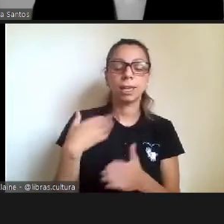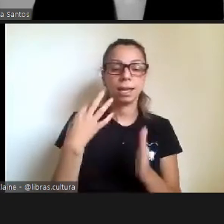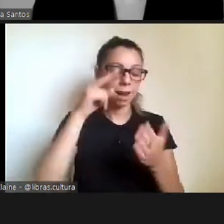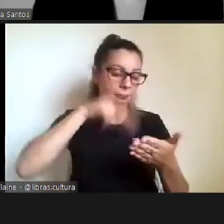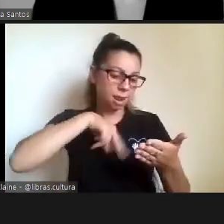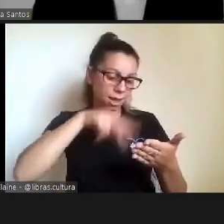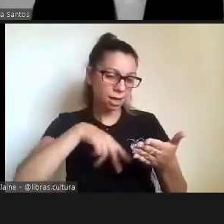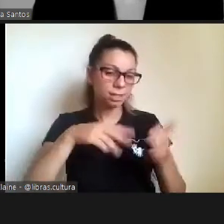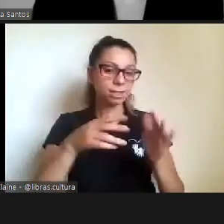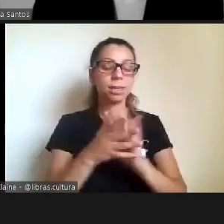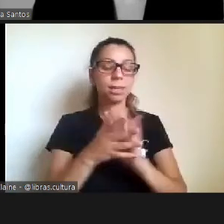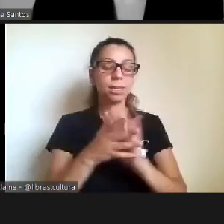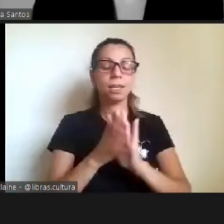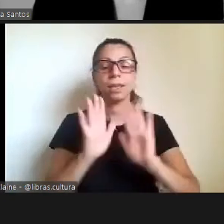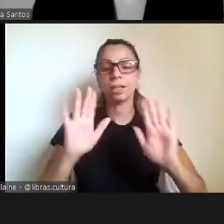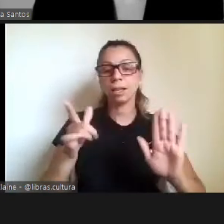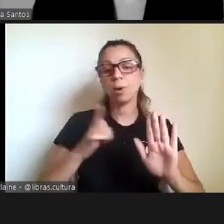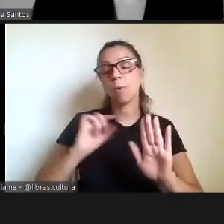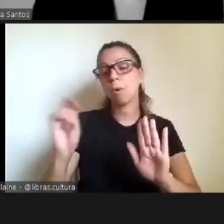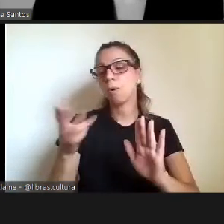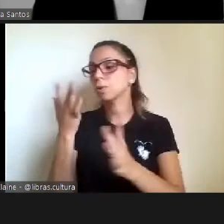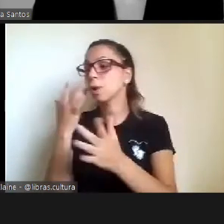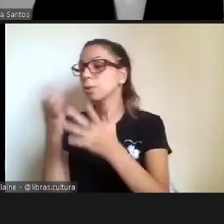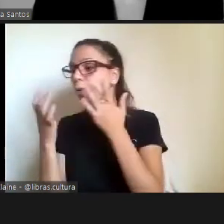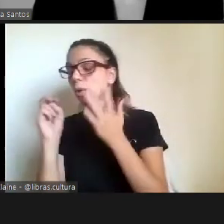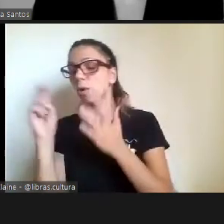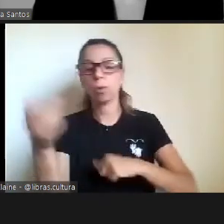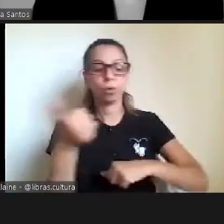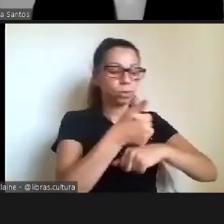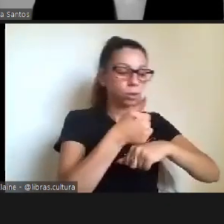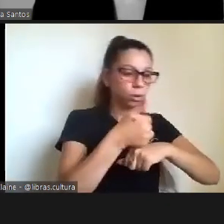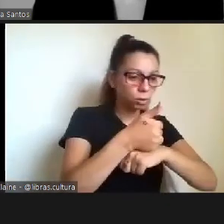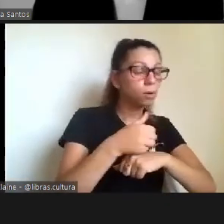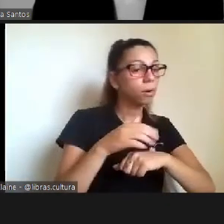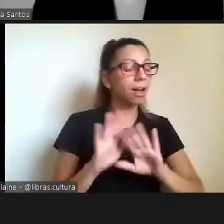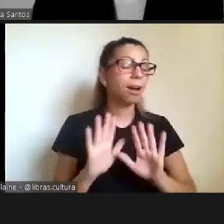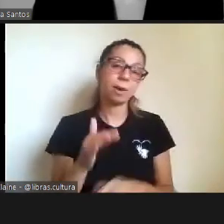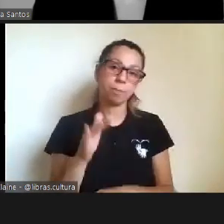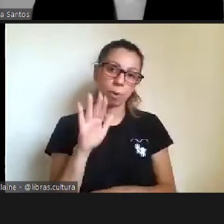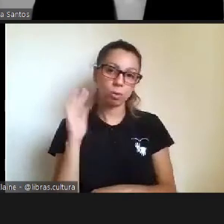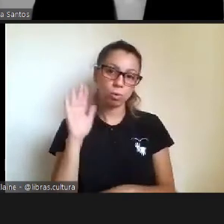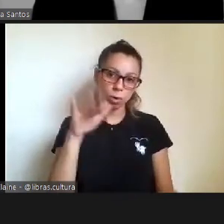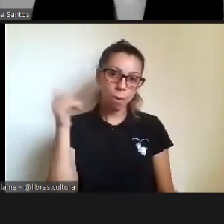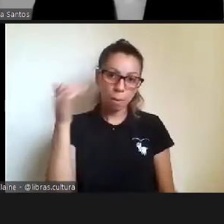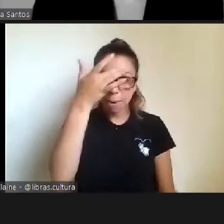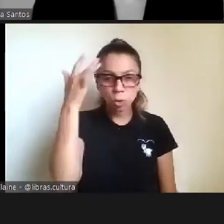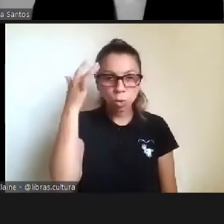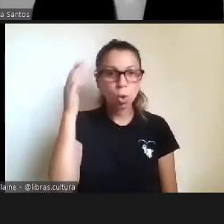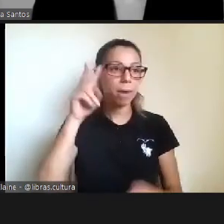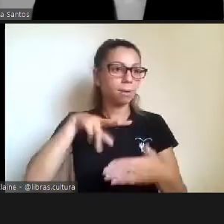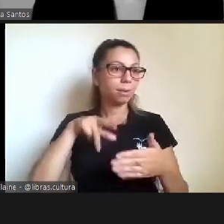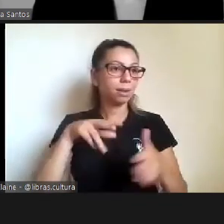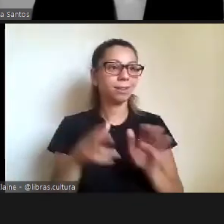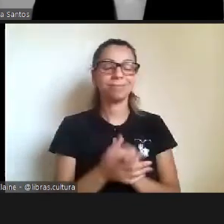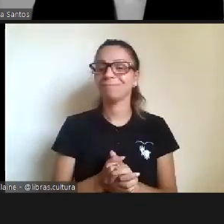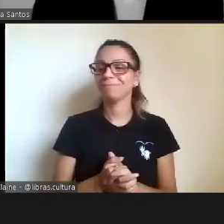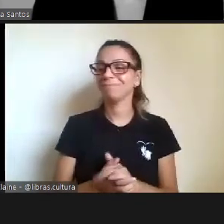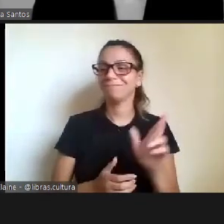estou nesse lugar. Eu disse, ah, posso chamar alguém para ler? Não. É você que vai ler. Aí eu disse, ah, eu tenho